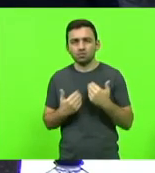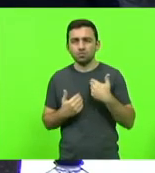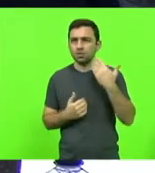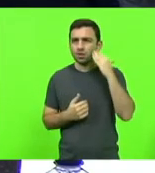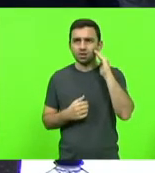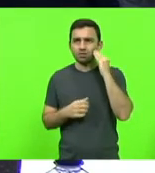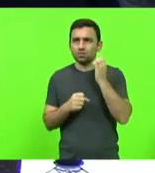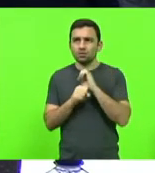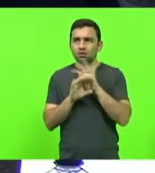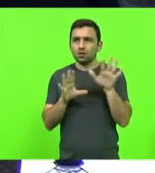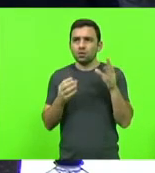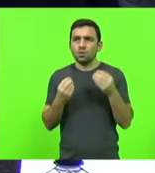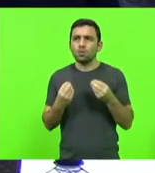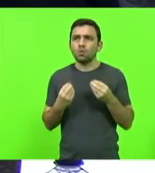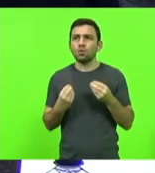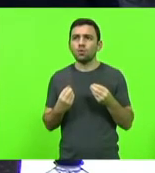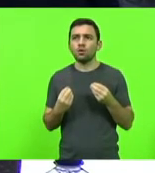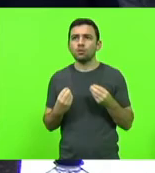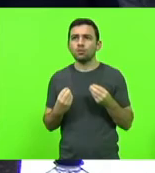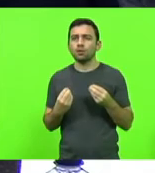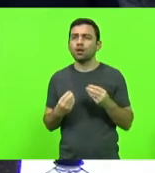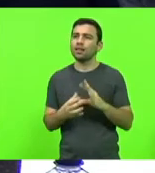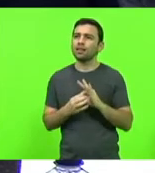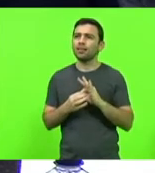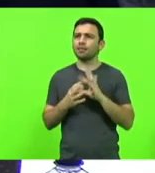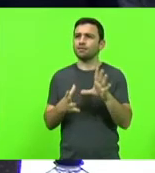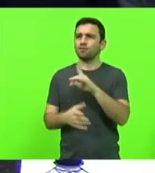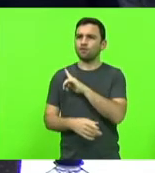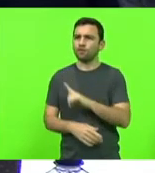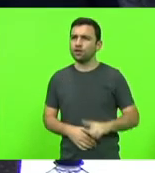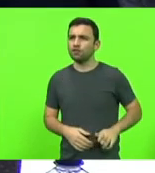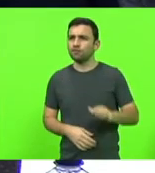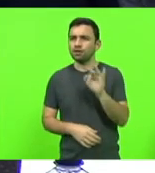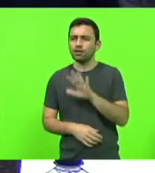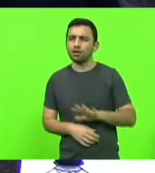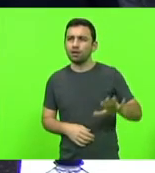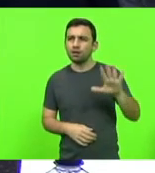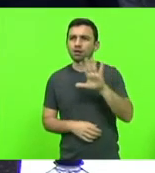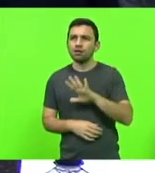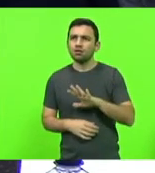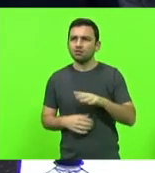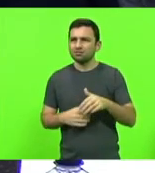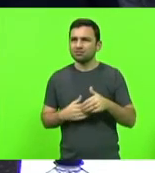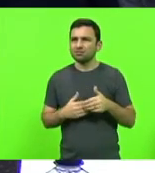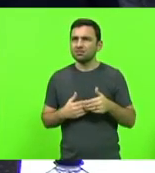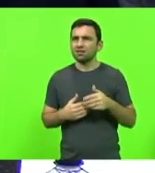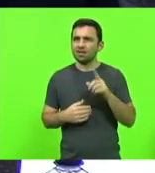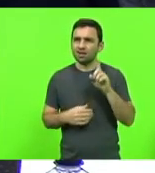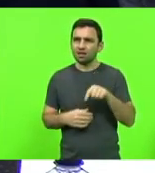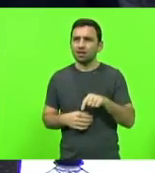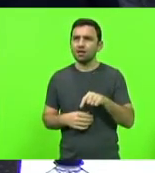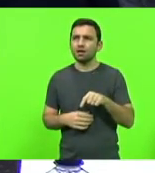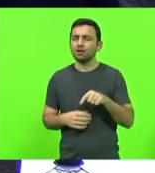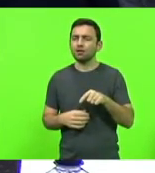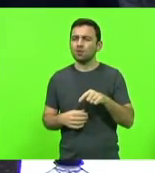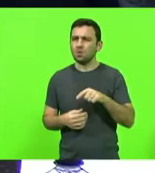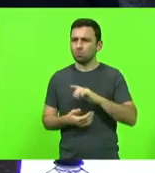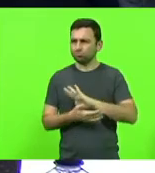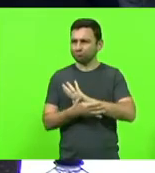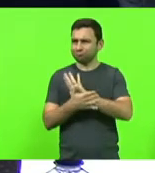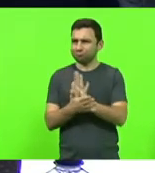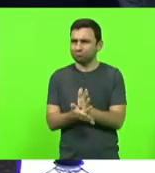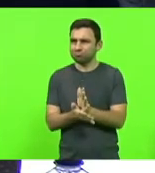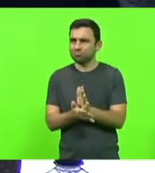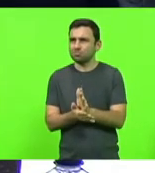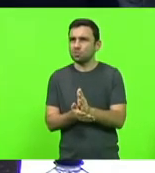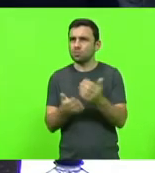esse tipo de situação e a permissão do governo federal de fazer um ato de alta crueldade,